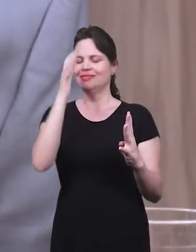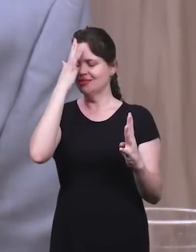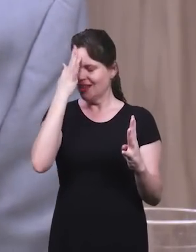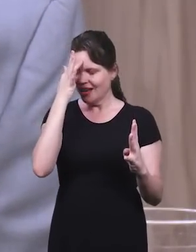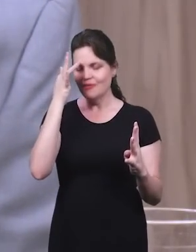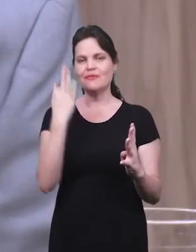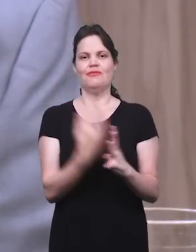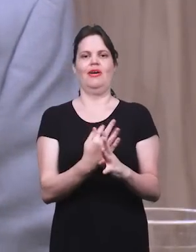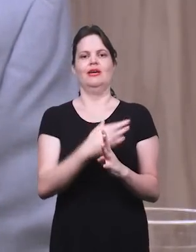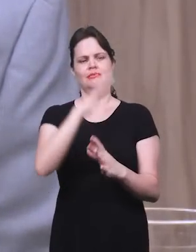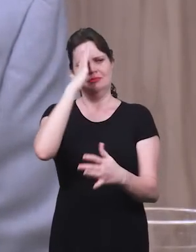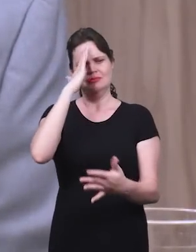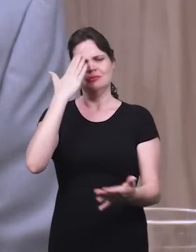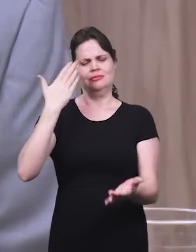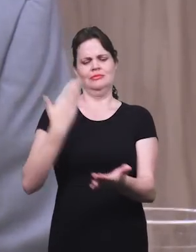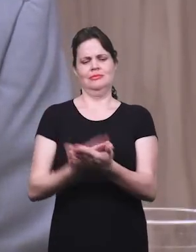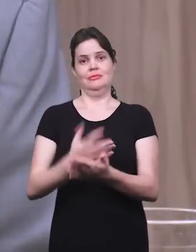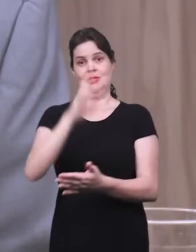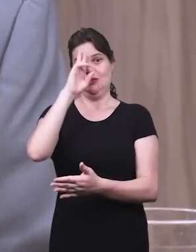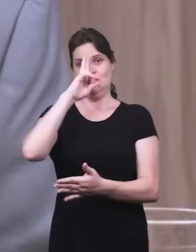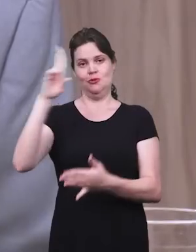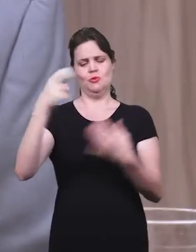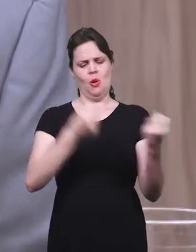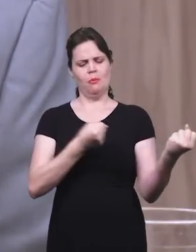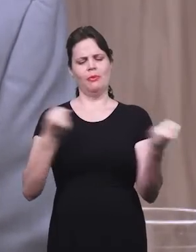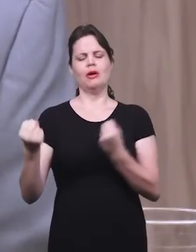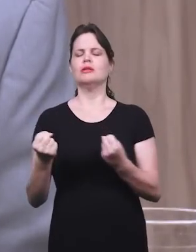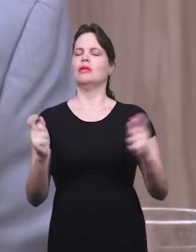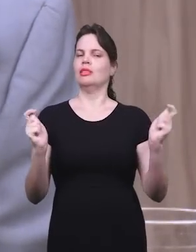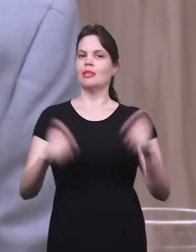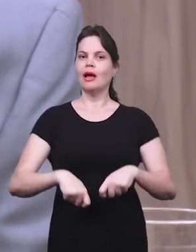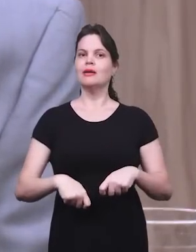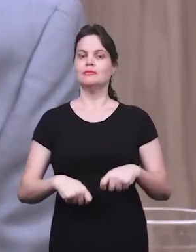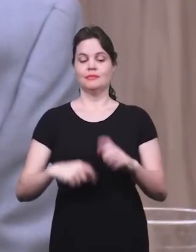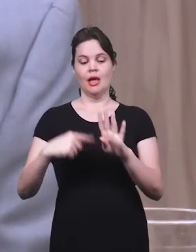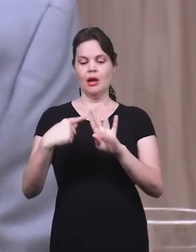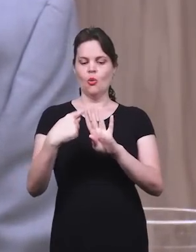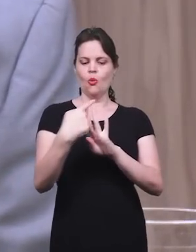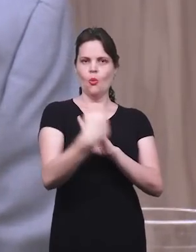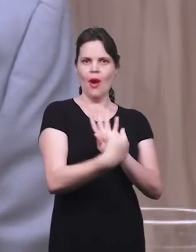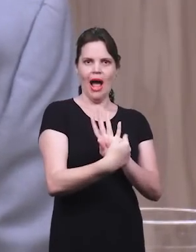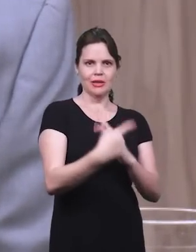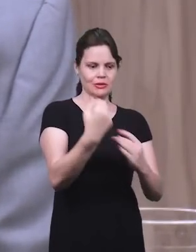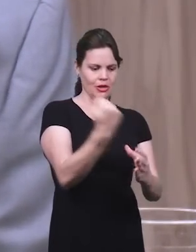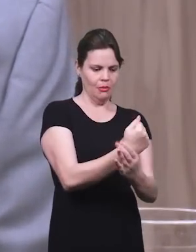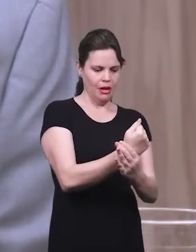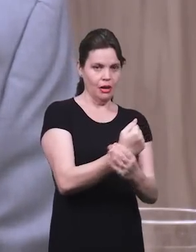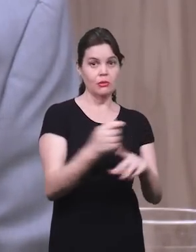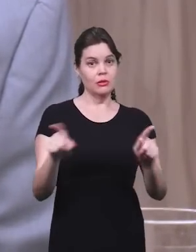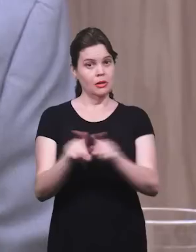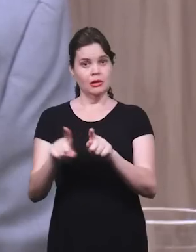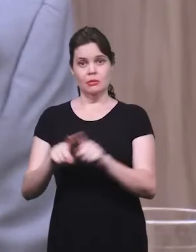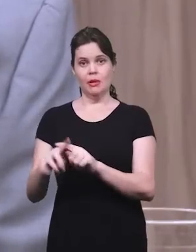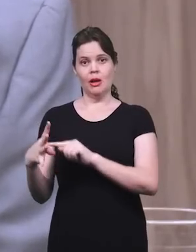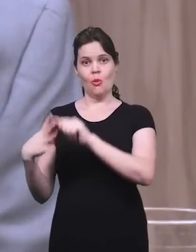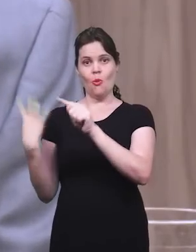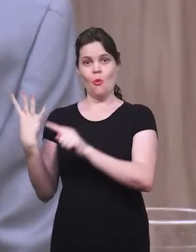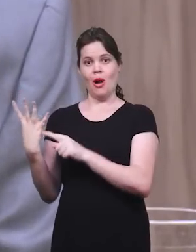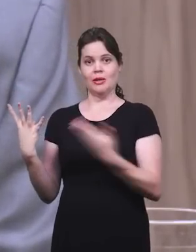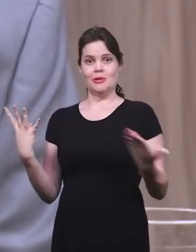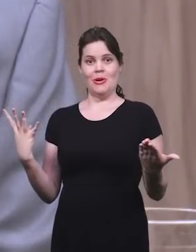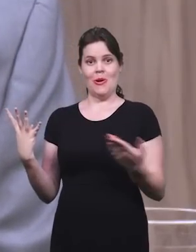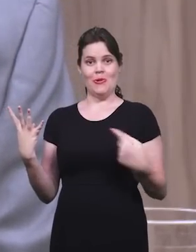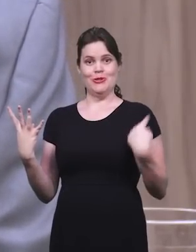o obedecer, é obedecer crendo que o Senhor é poderoso para nos dar essa bênção. Esses 4 elementos são os 4 elementos